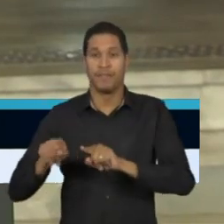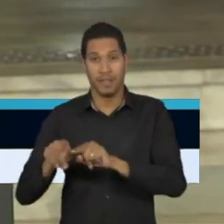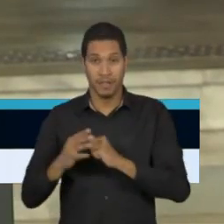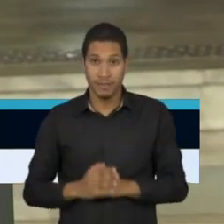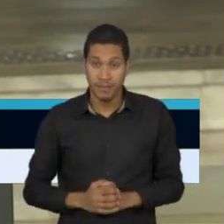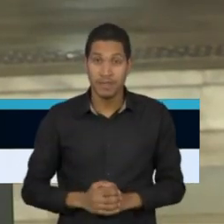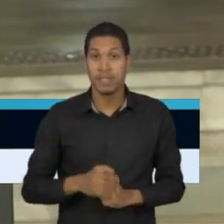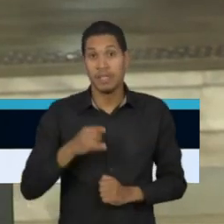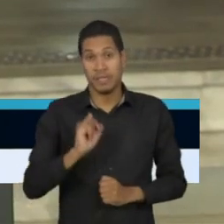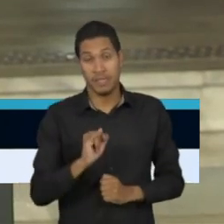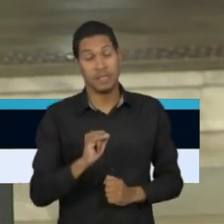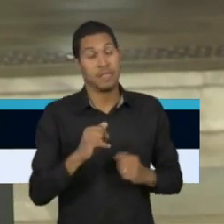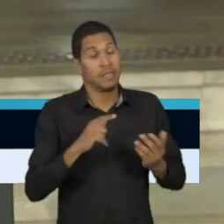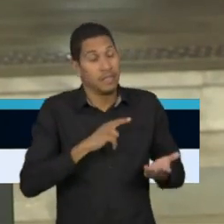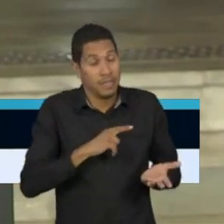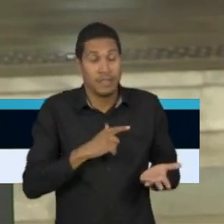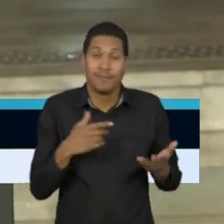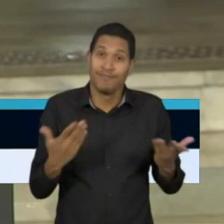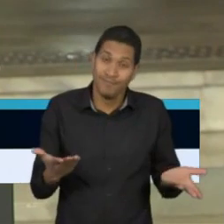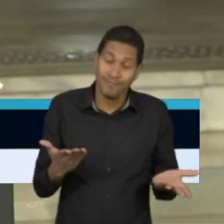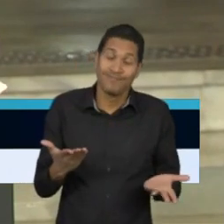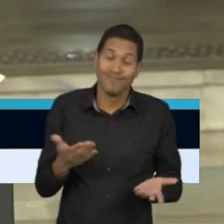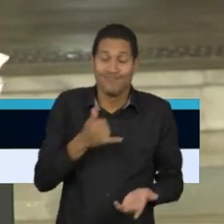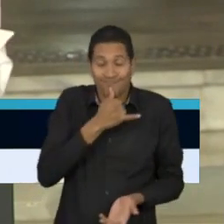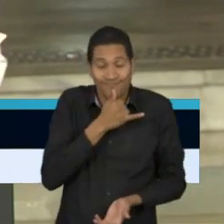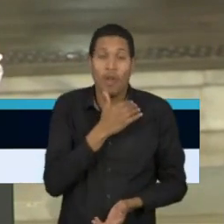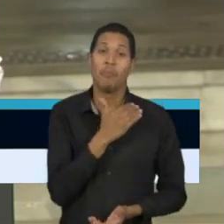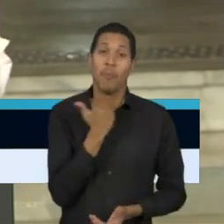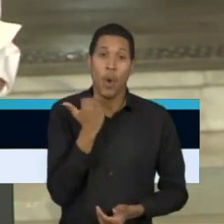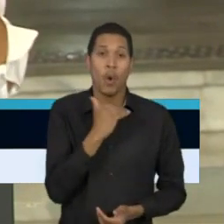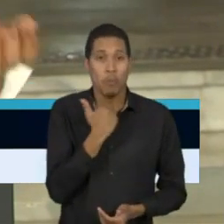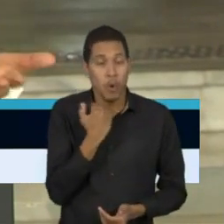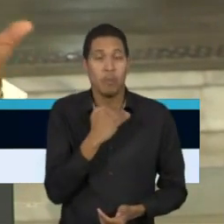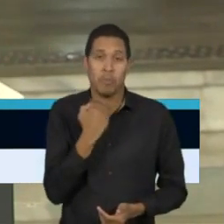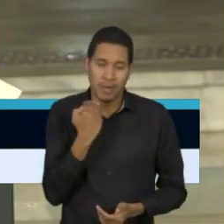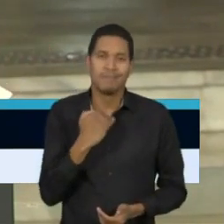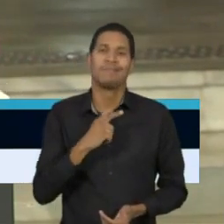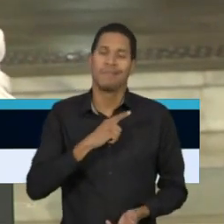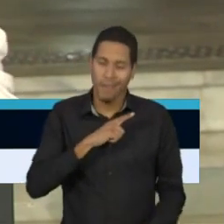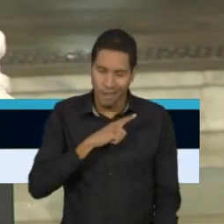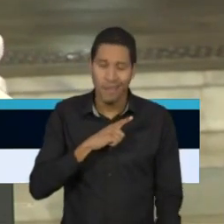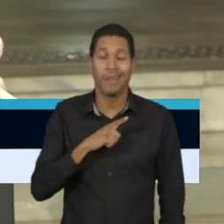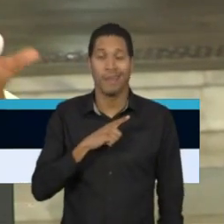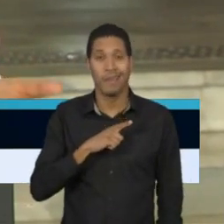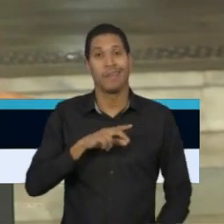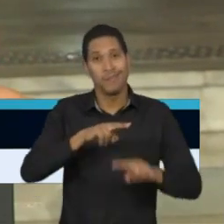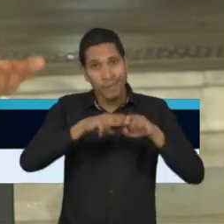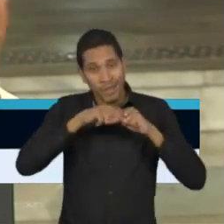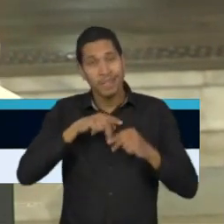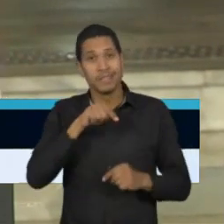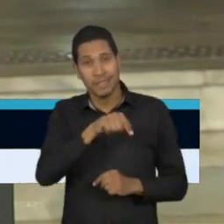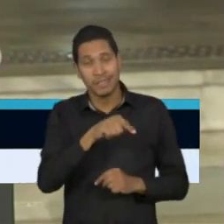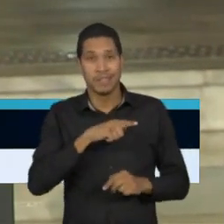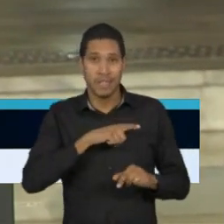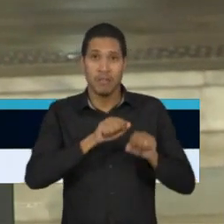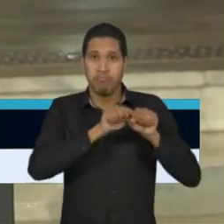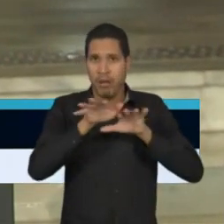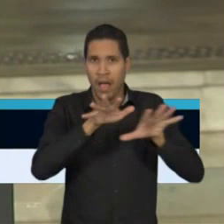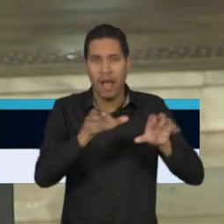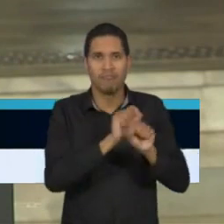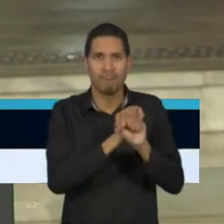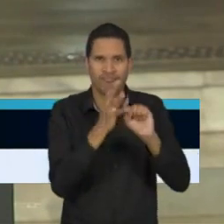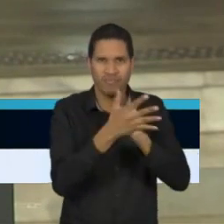Locais onde, infelizmente, a gente possa ter óbitos que infelizmente temos em relação a essa infecção ao